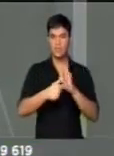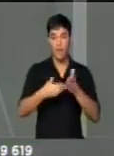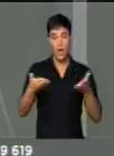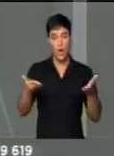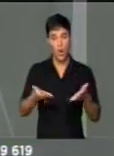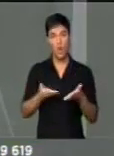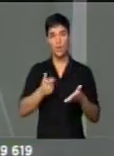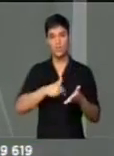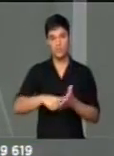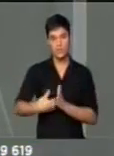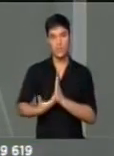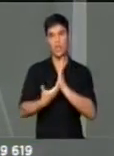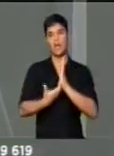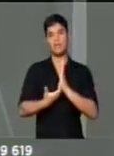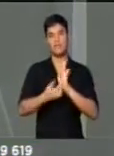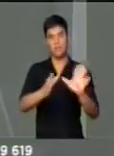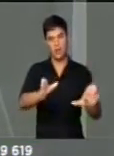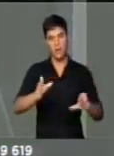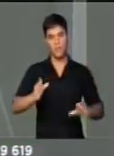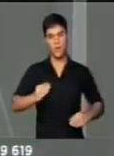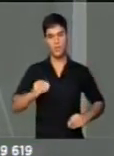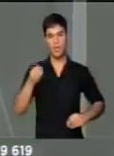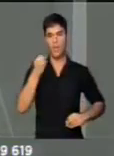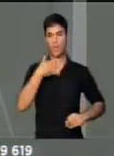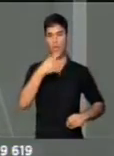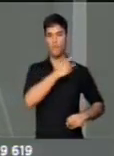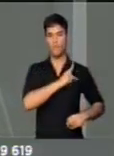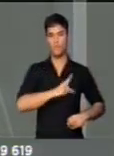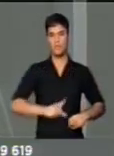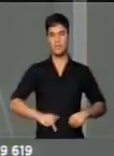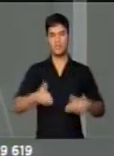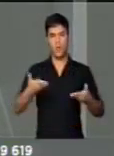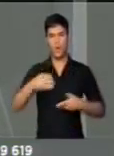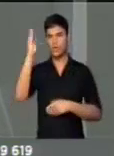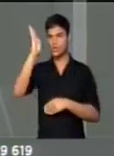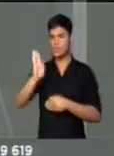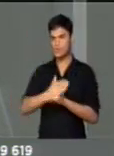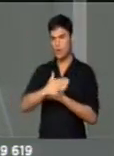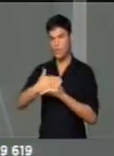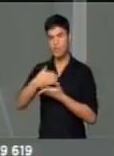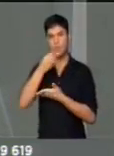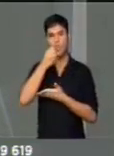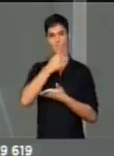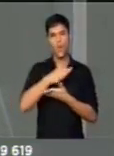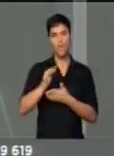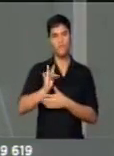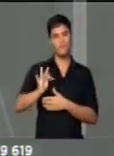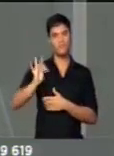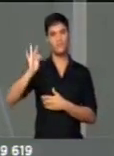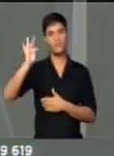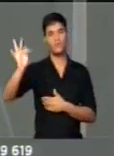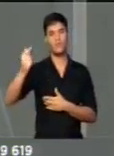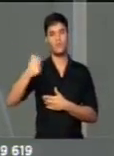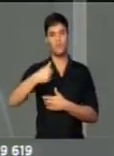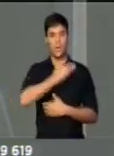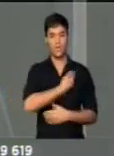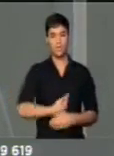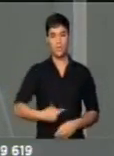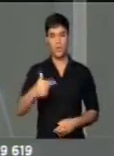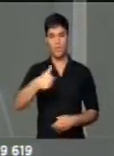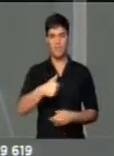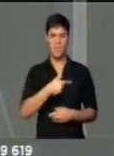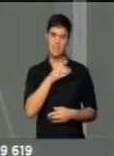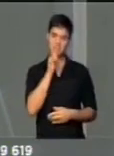vai dar posse ao novo presidente. Hoje o Brasil começa uma nova página. Hoje esse governo, que termina de